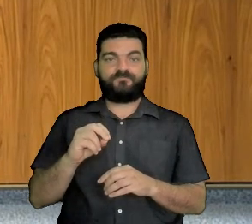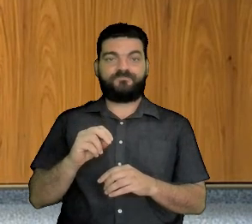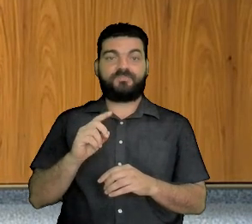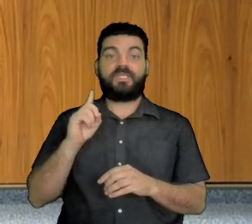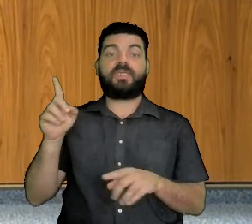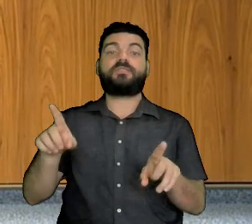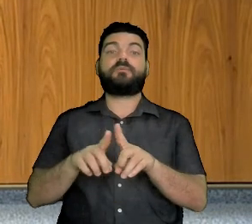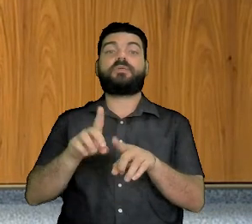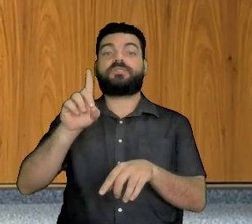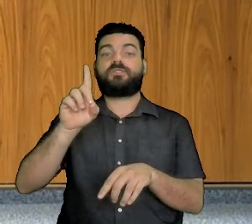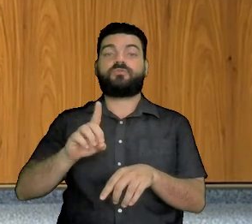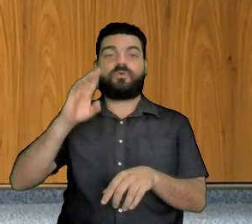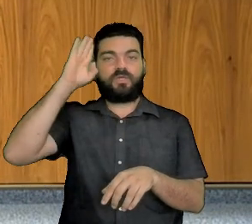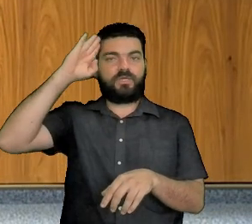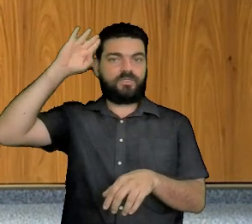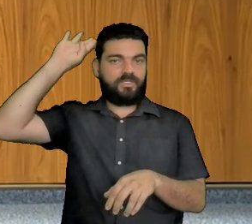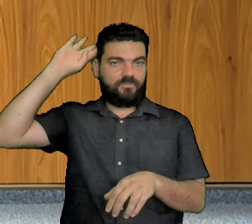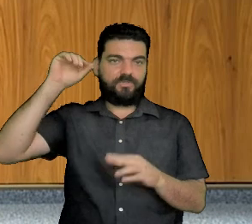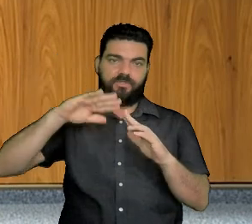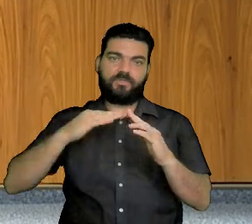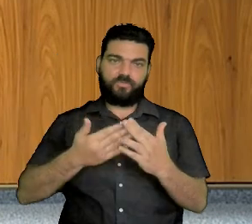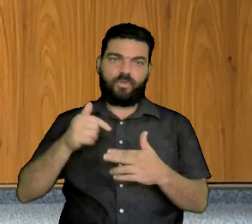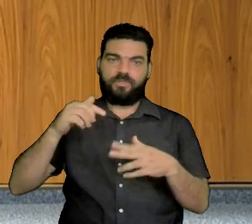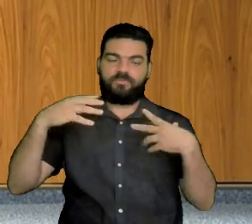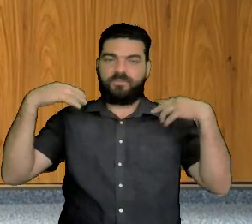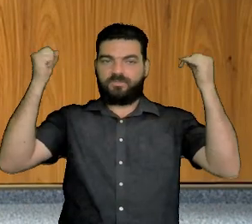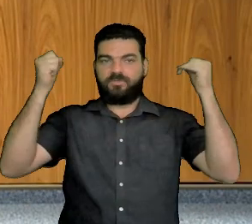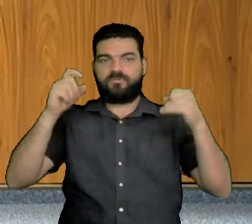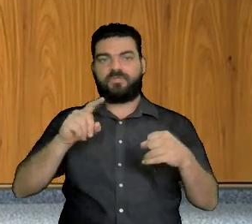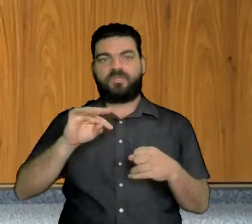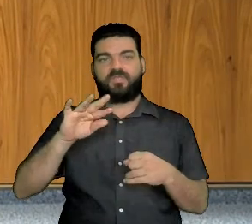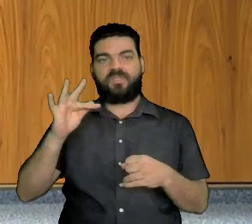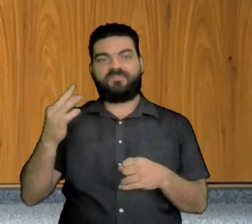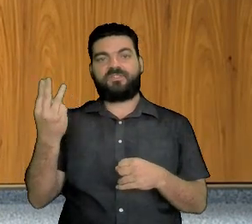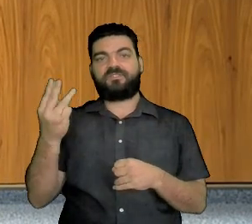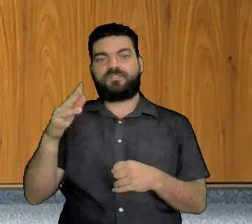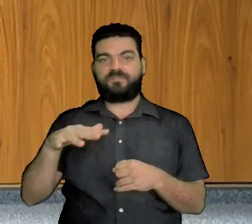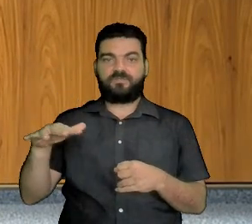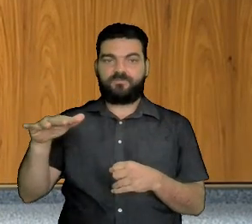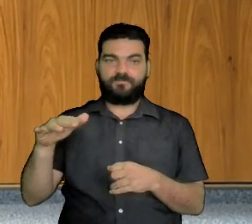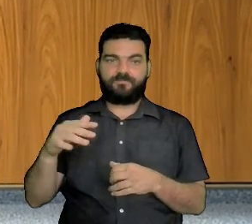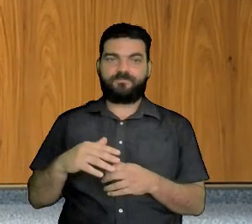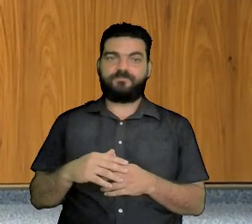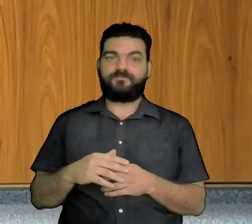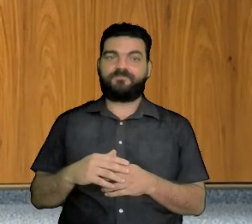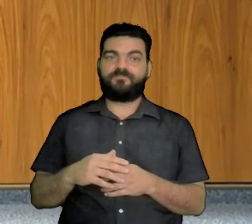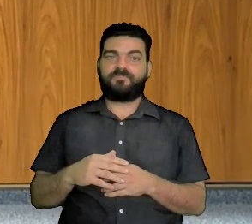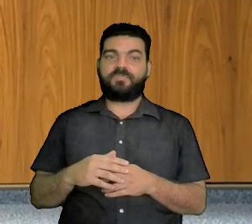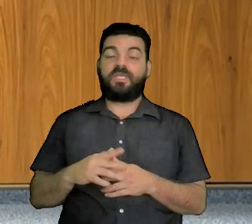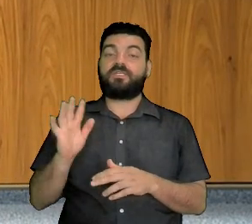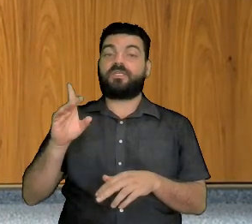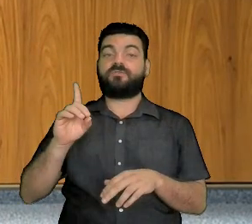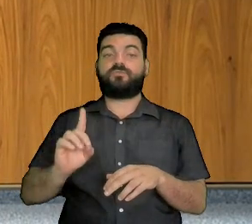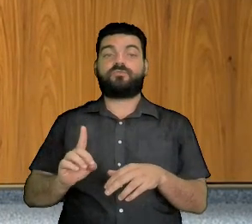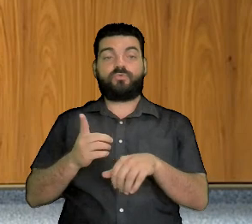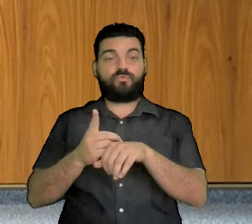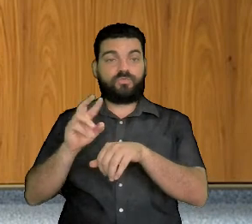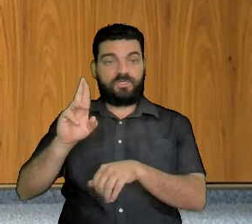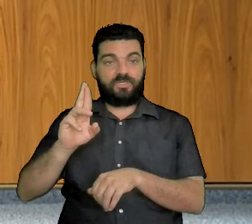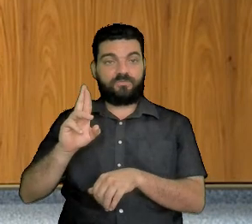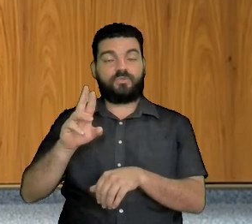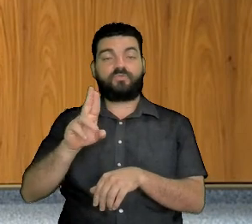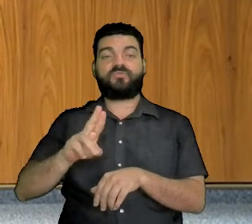eminente desembargador Nino Toldo, né, que é também diretor acadêmico da Escola de Magistrados do TRF da